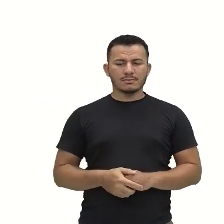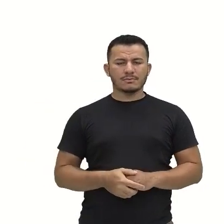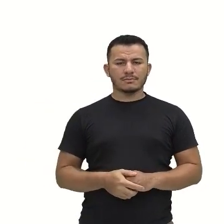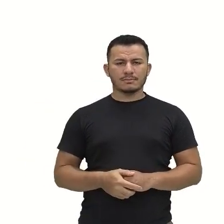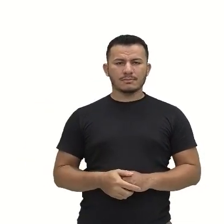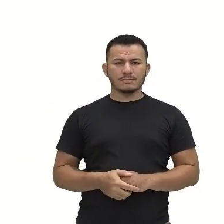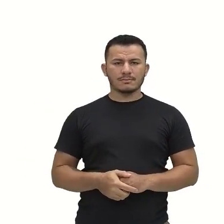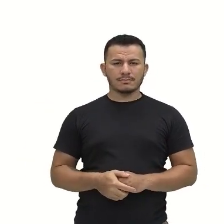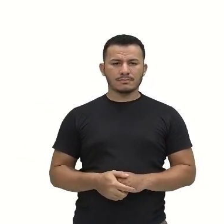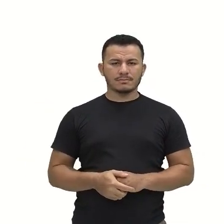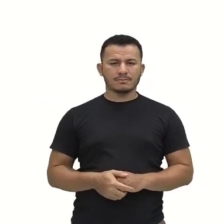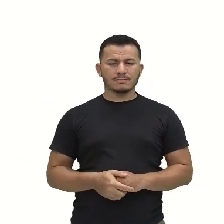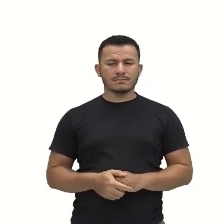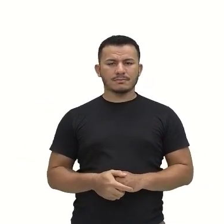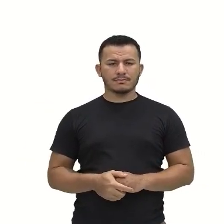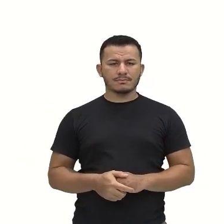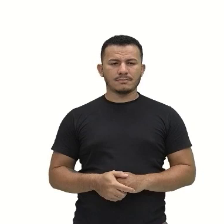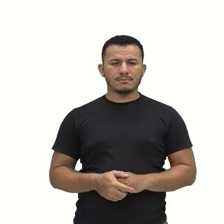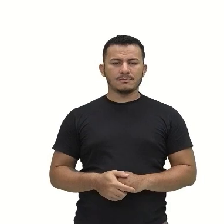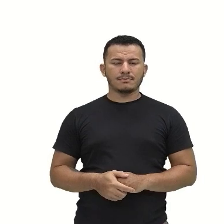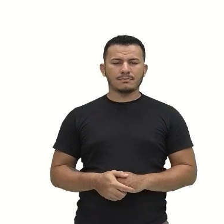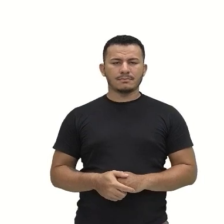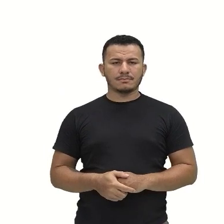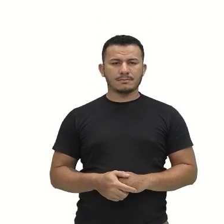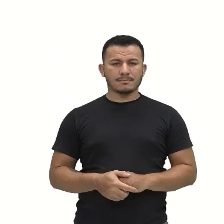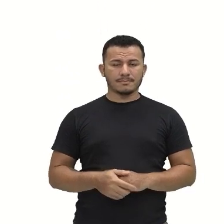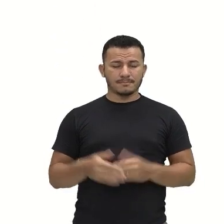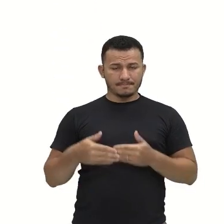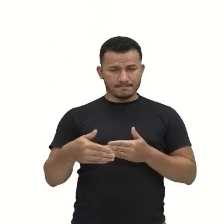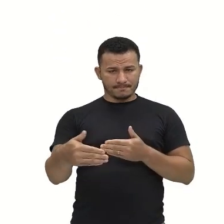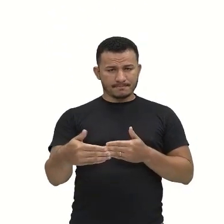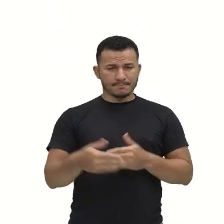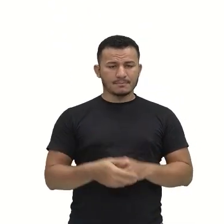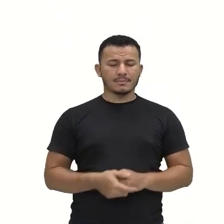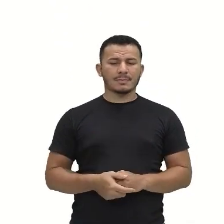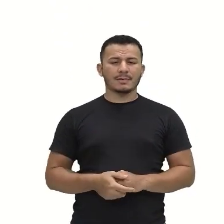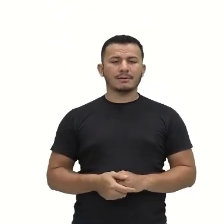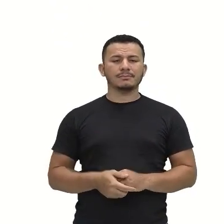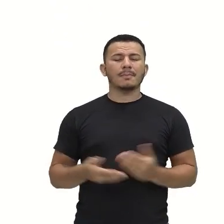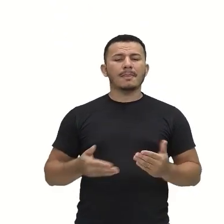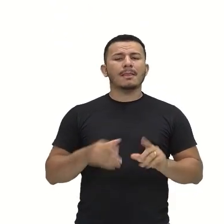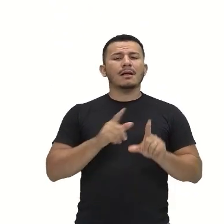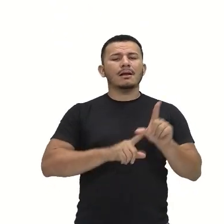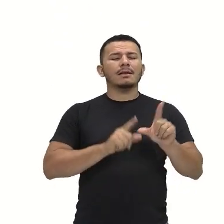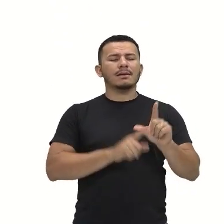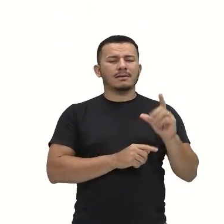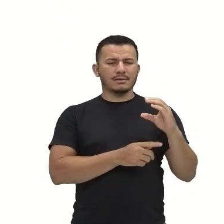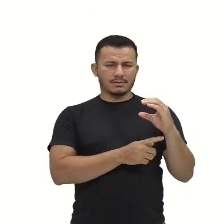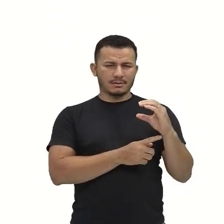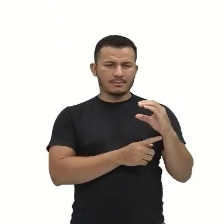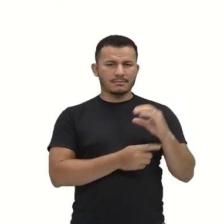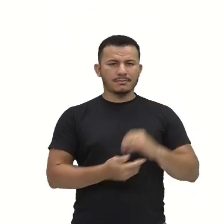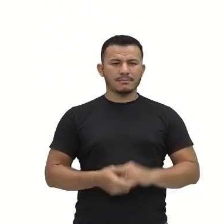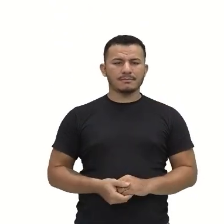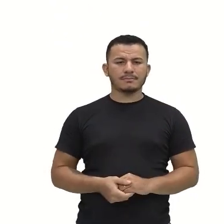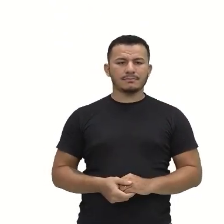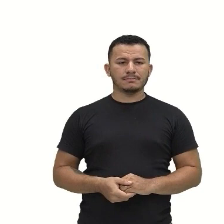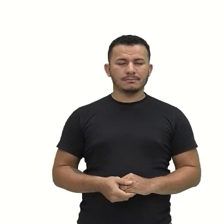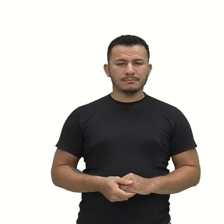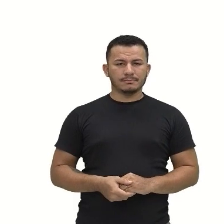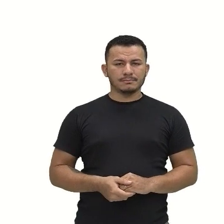menos, certo? Vamos continuar. Vamos para a letra C. Na